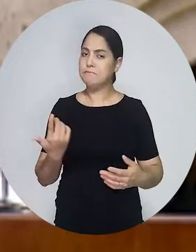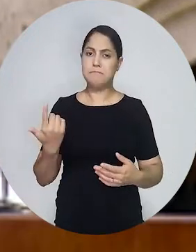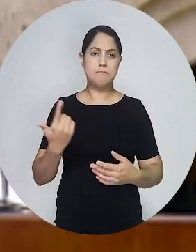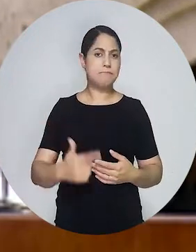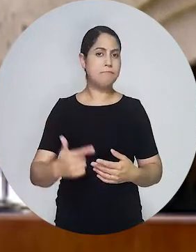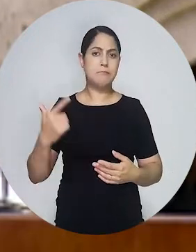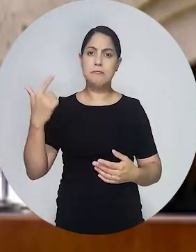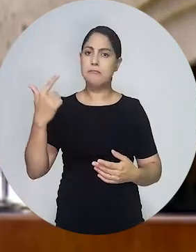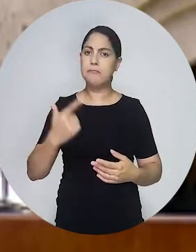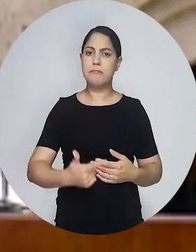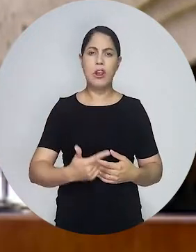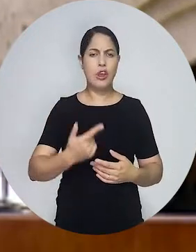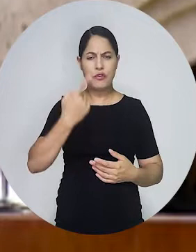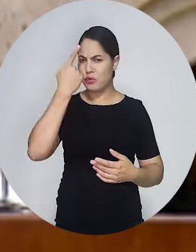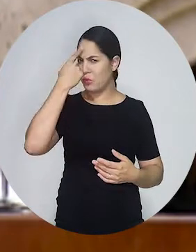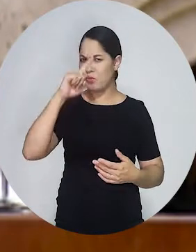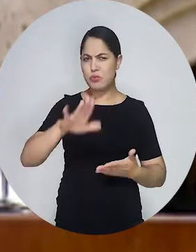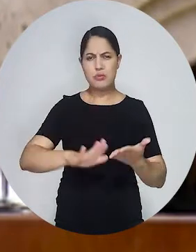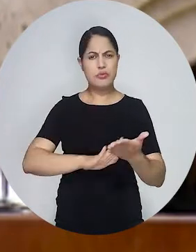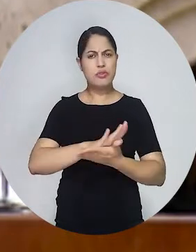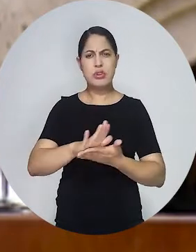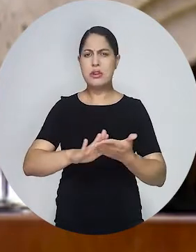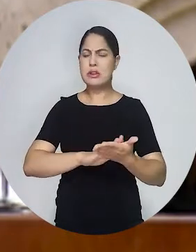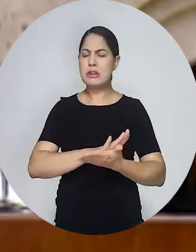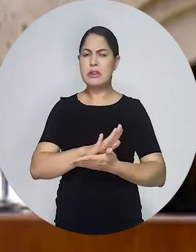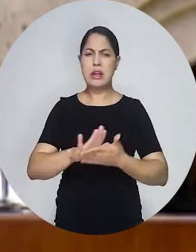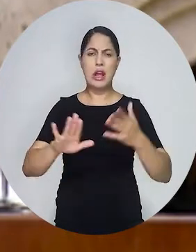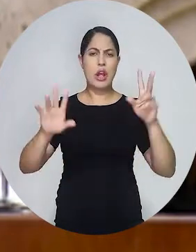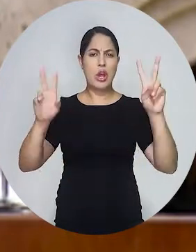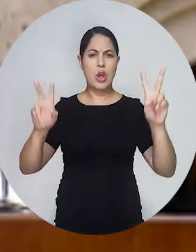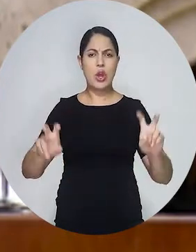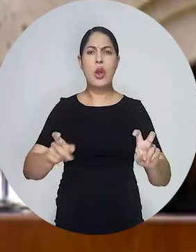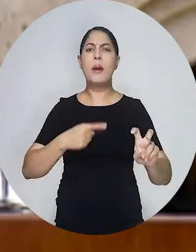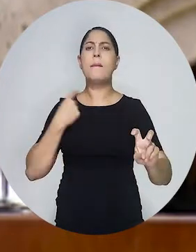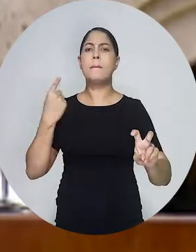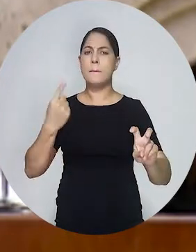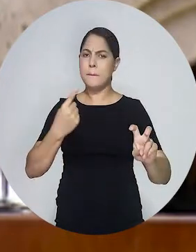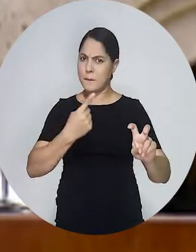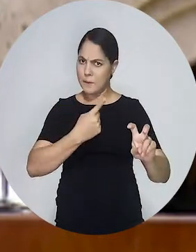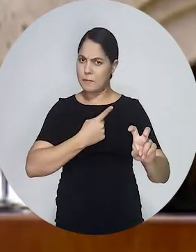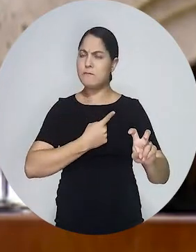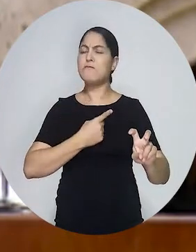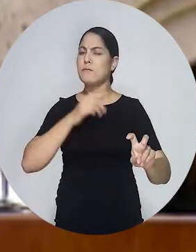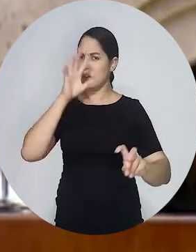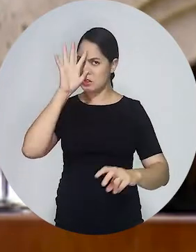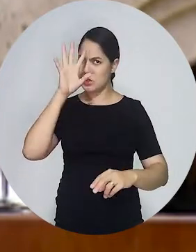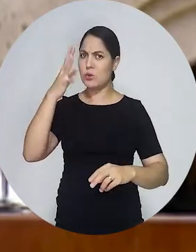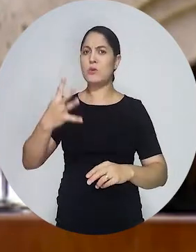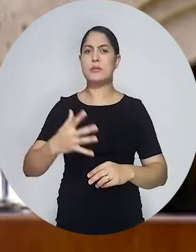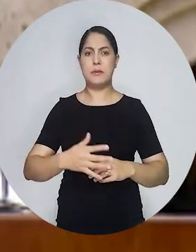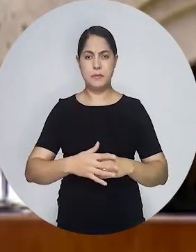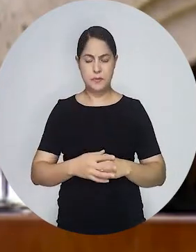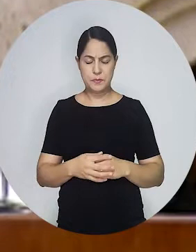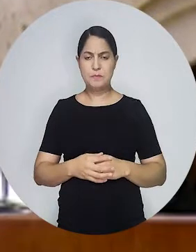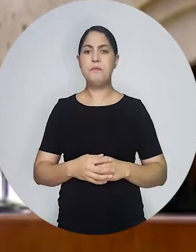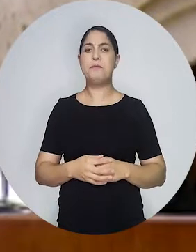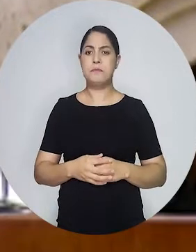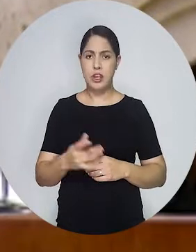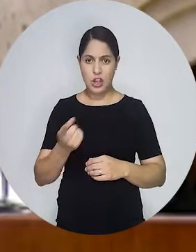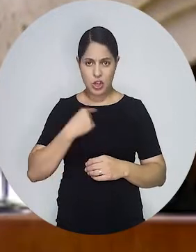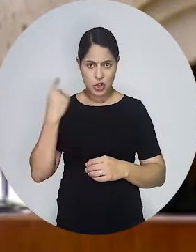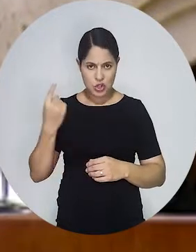enérgicos. Não houve um dia sequer em que a legitimidade de